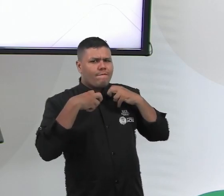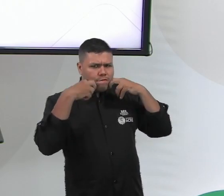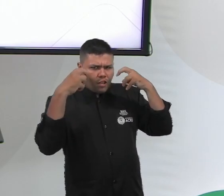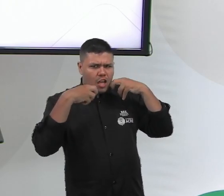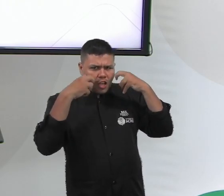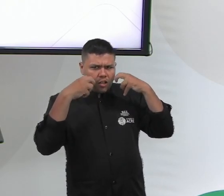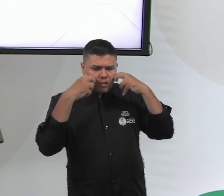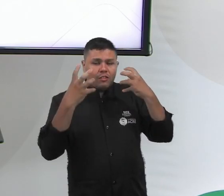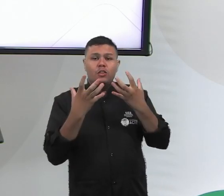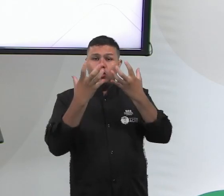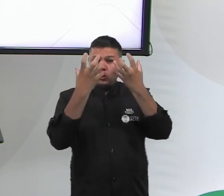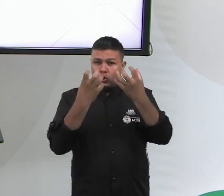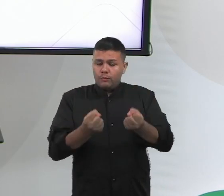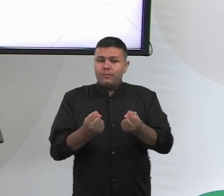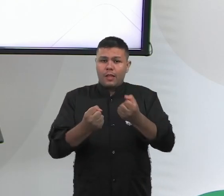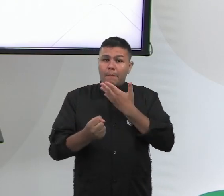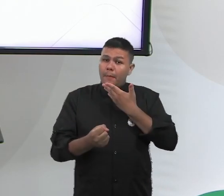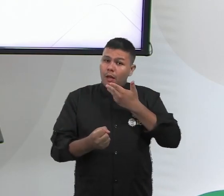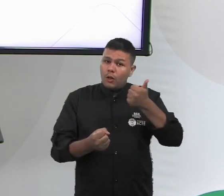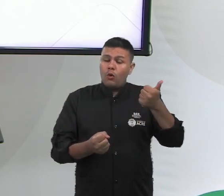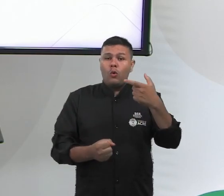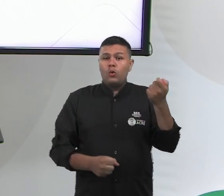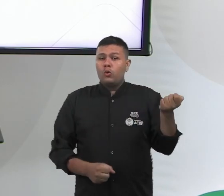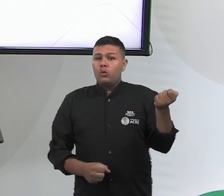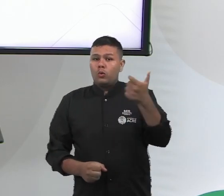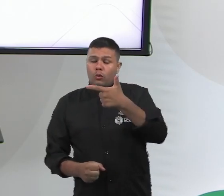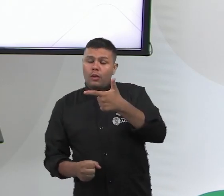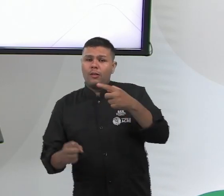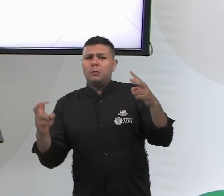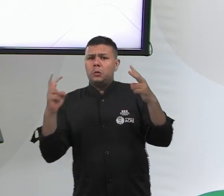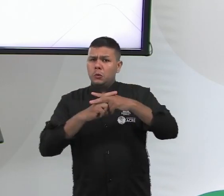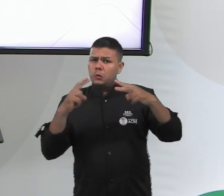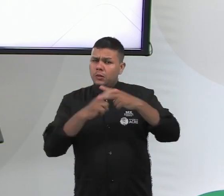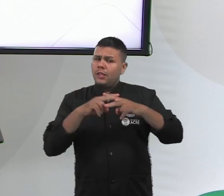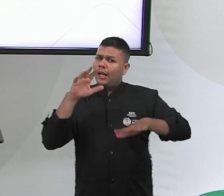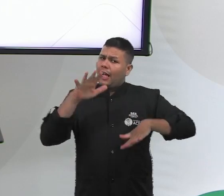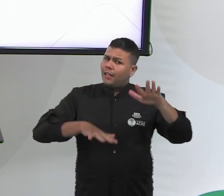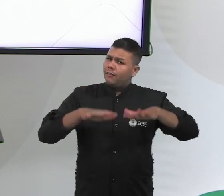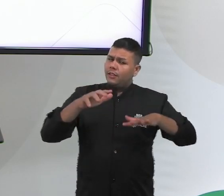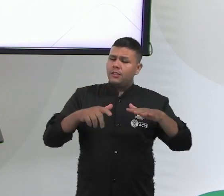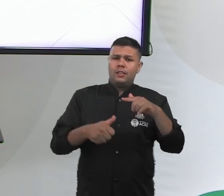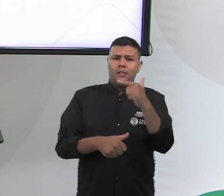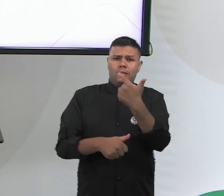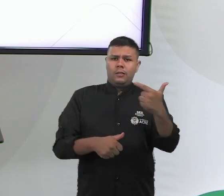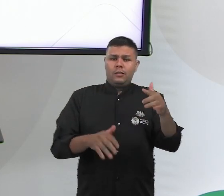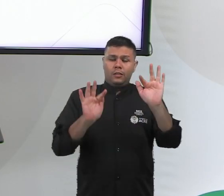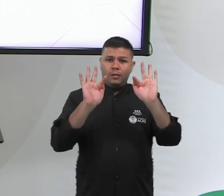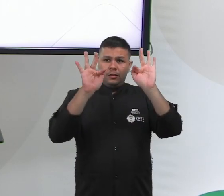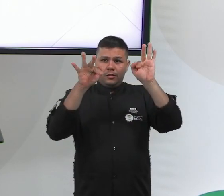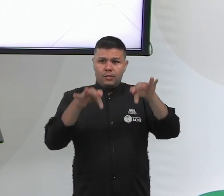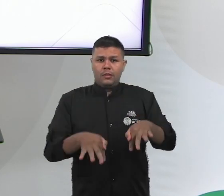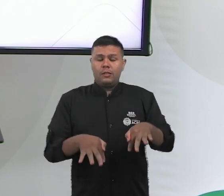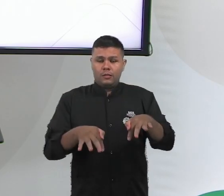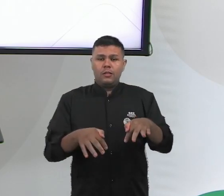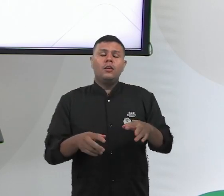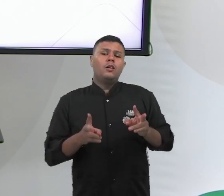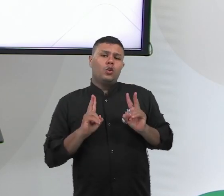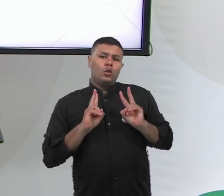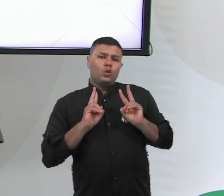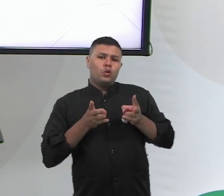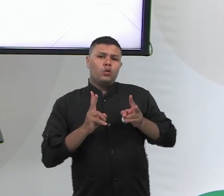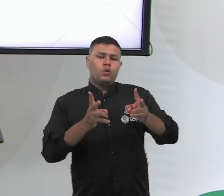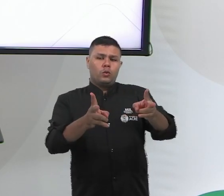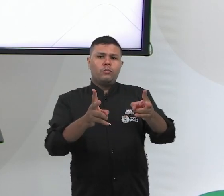constrangimento do que iniciar um conflito, que às vezes não tem fim. Então nós vamos dar continuidade, galera, aqui um